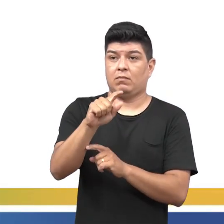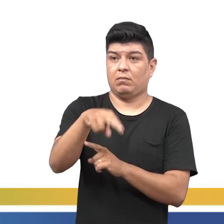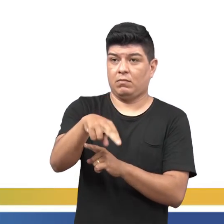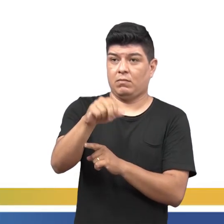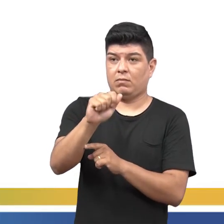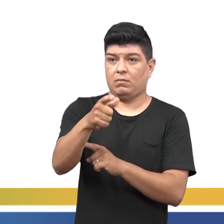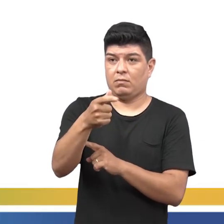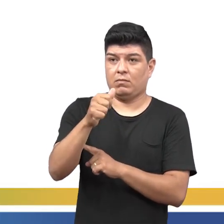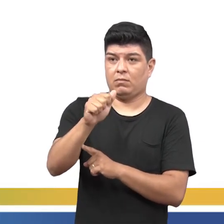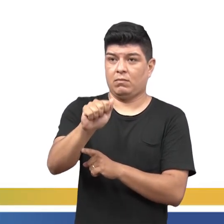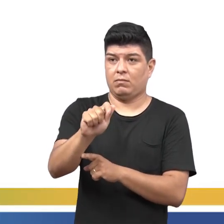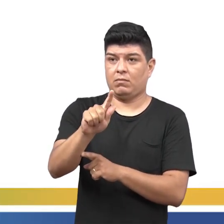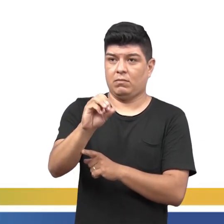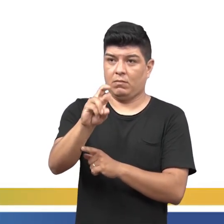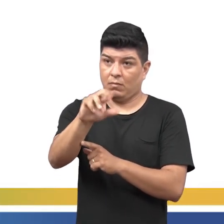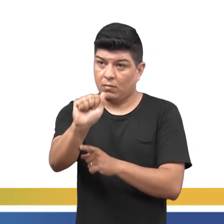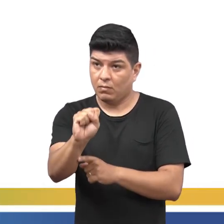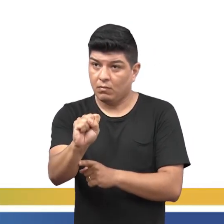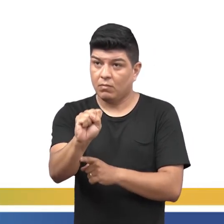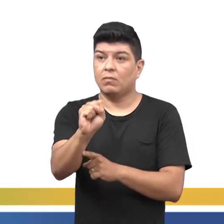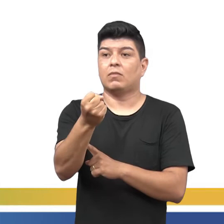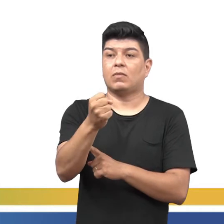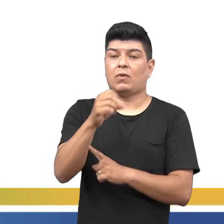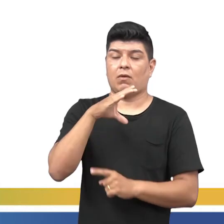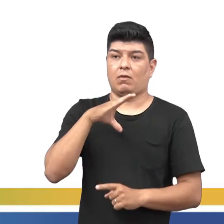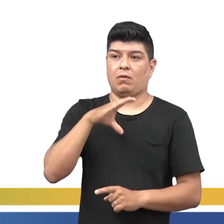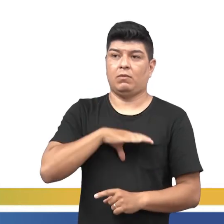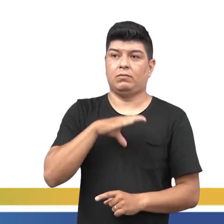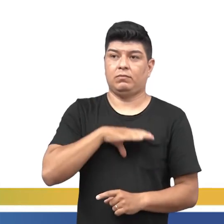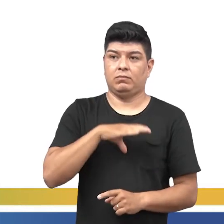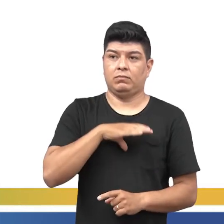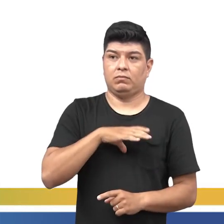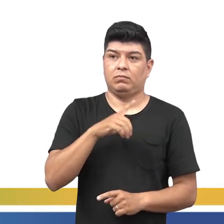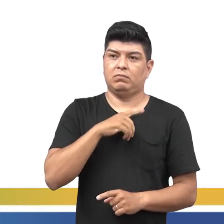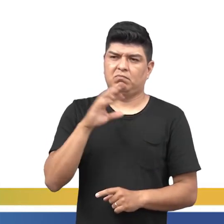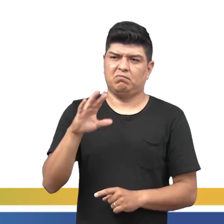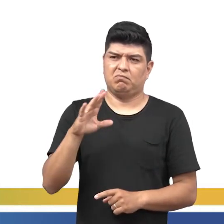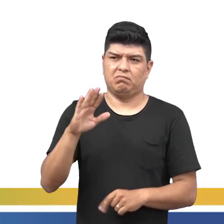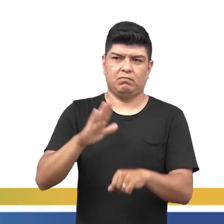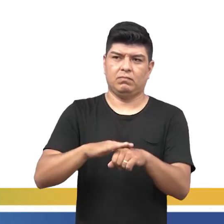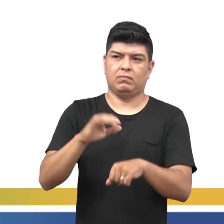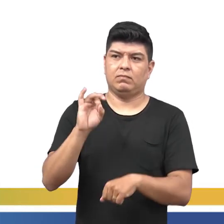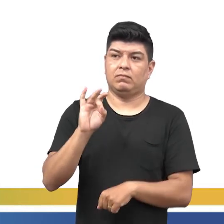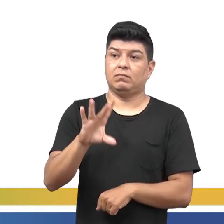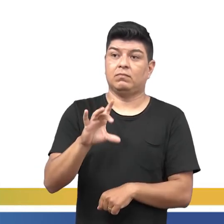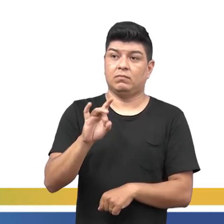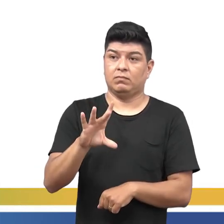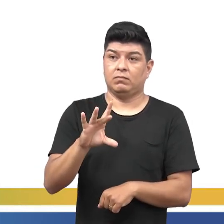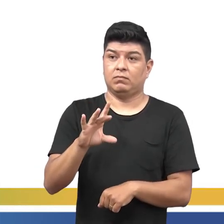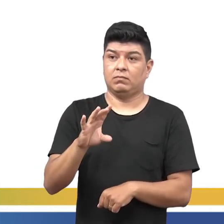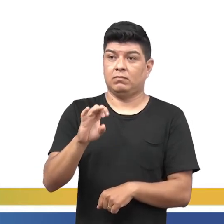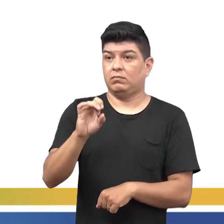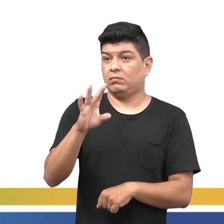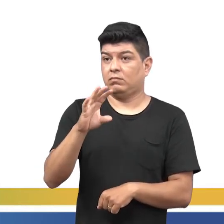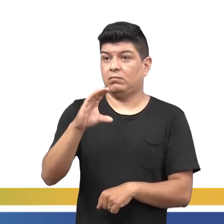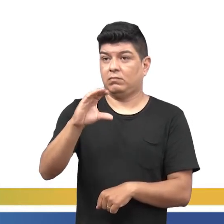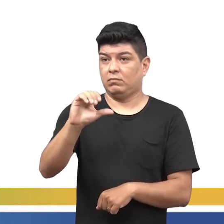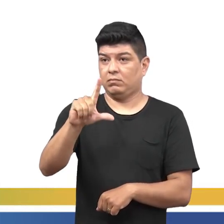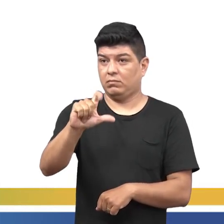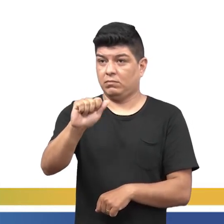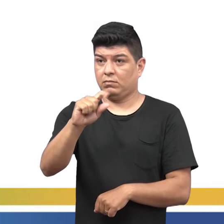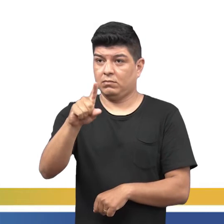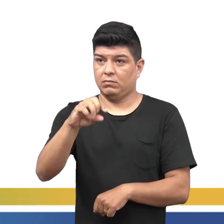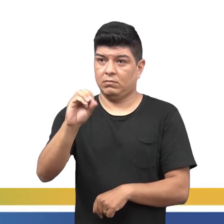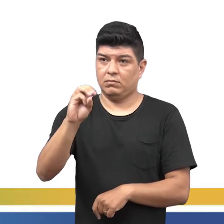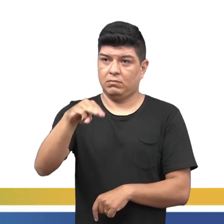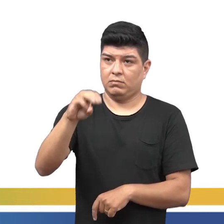de Clazomenas. A cidade é Clazomenas, acho que tem uma letra a mais aí no nome da cidade. A cidade é Clazômenas. Ele